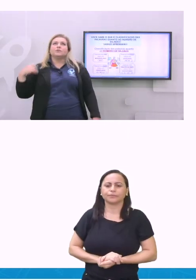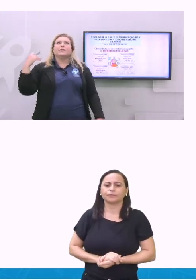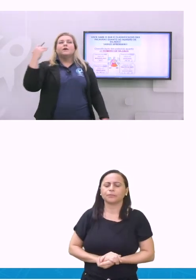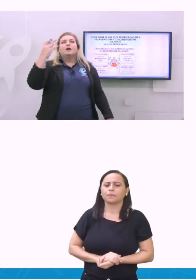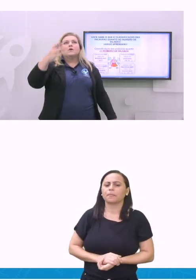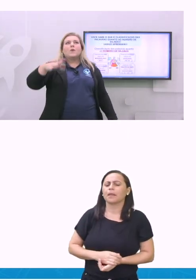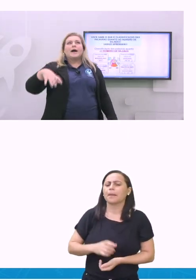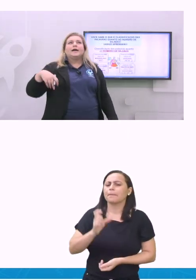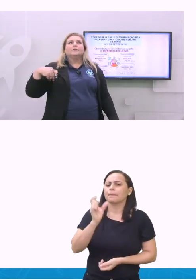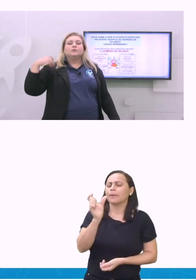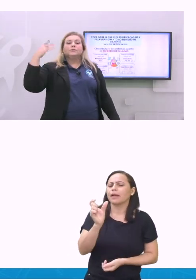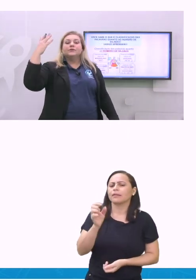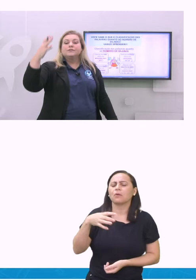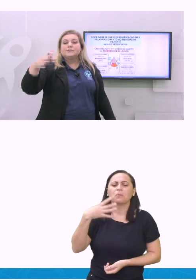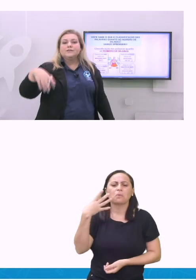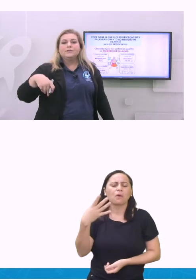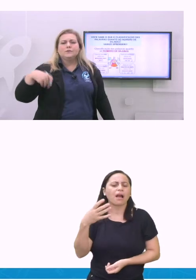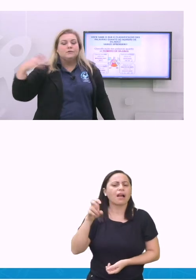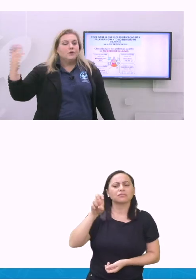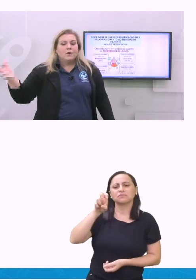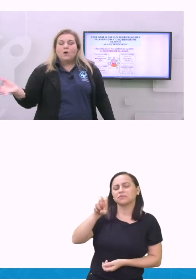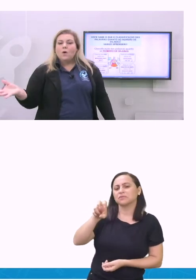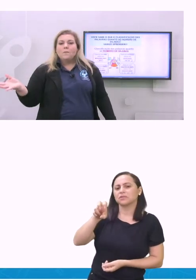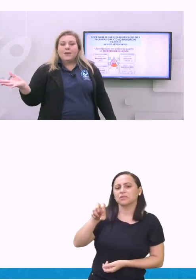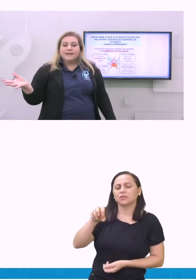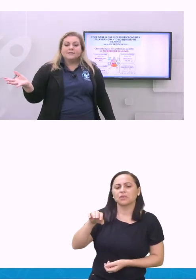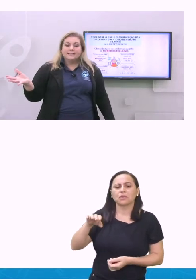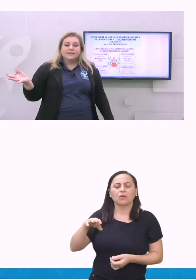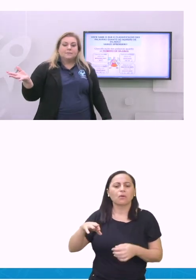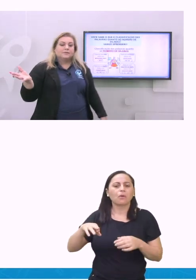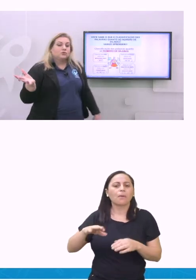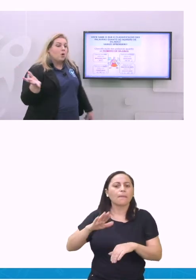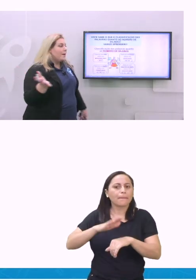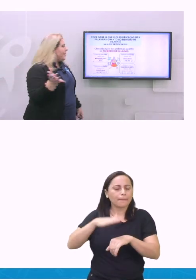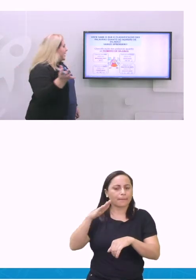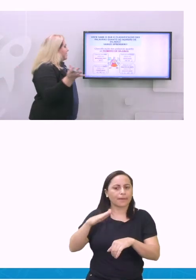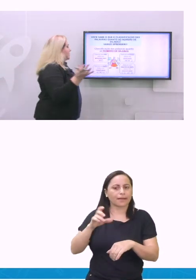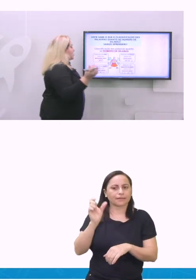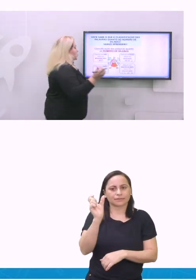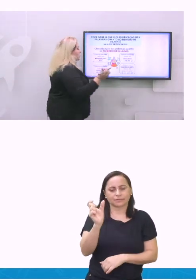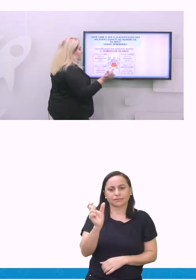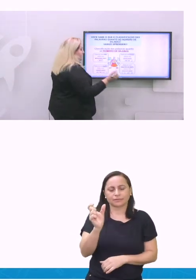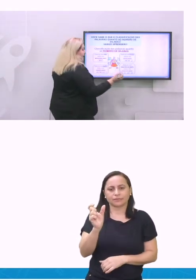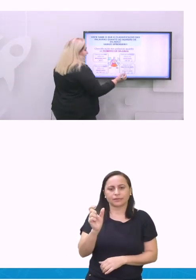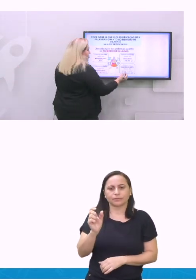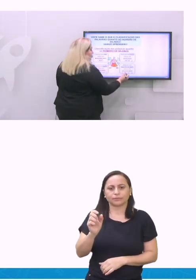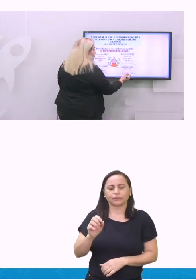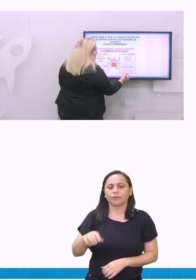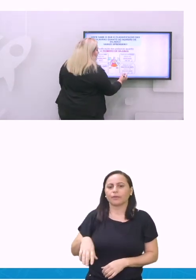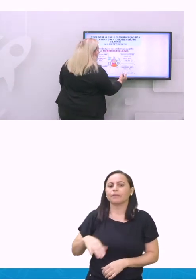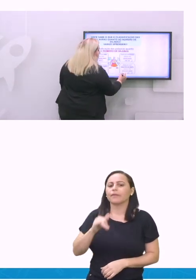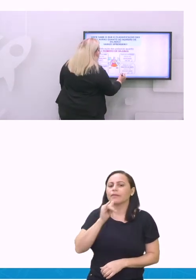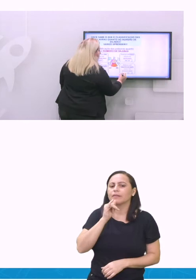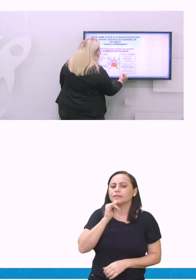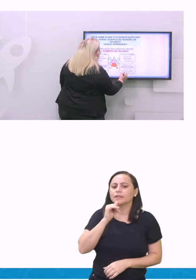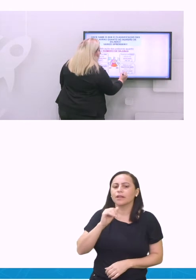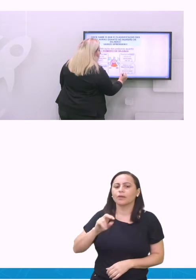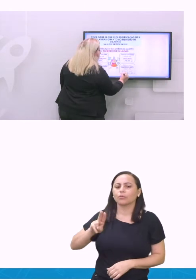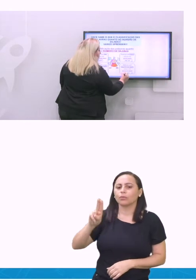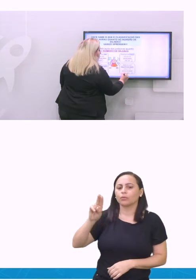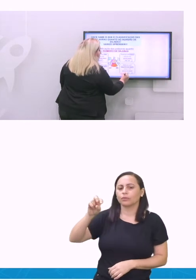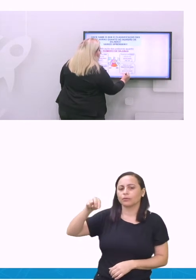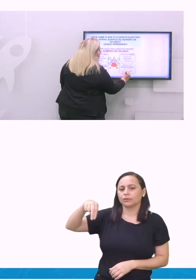que possuem 4, 5 ou mais sílabas, como a palavra universo. Ó,